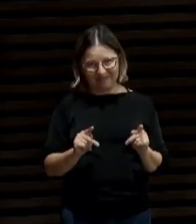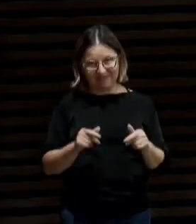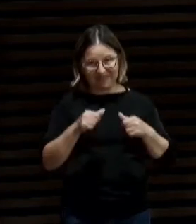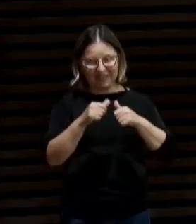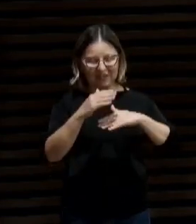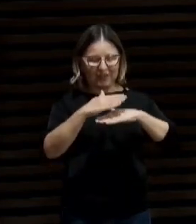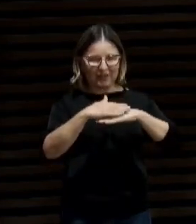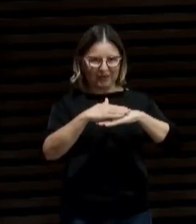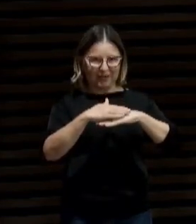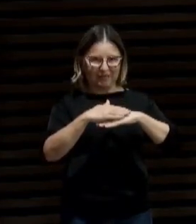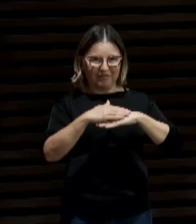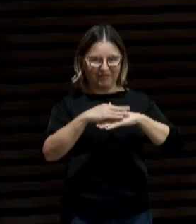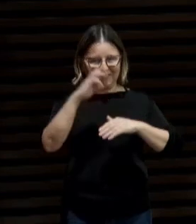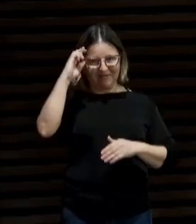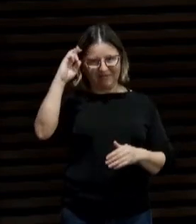estava sobre Ele.